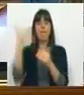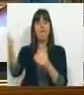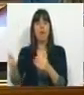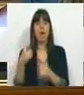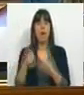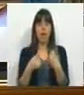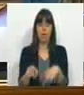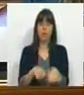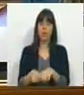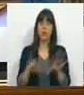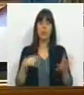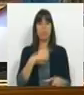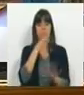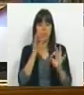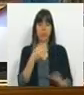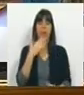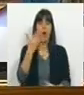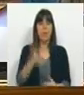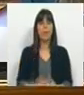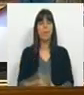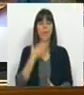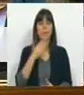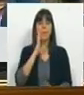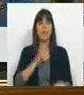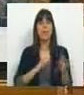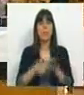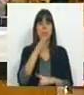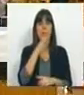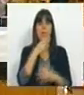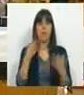alguns políticos. Tenho dito e obrigada, senhora. Muito obrigada, senhora deputada. Para responder, tem a